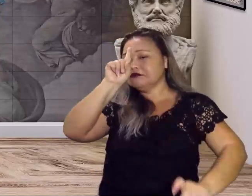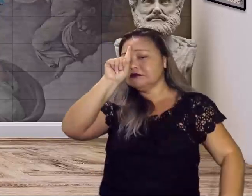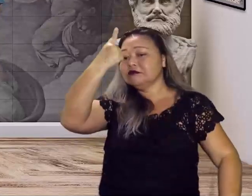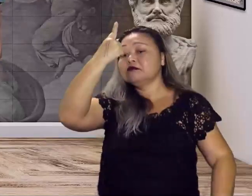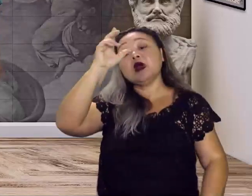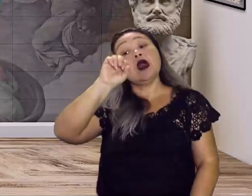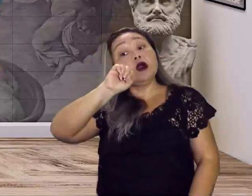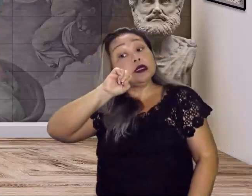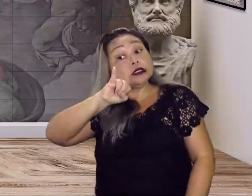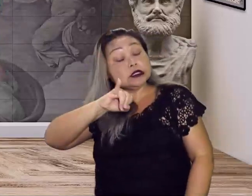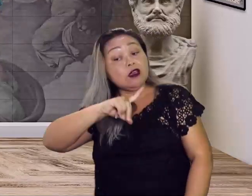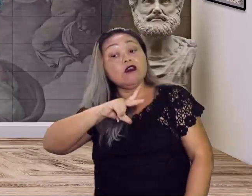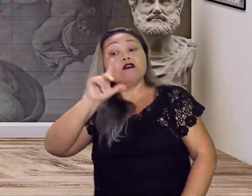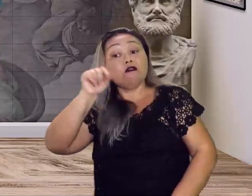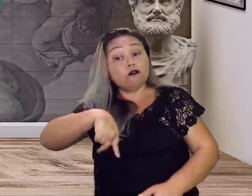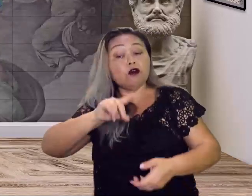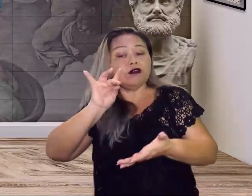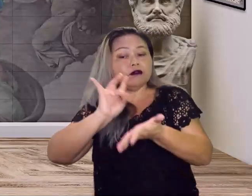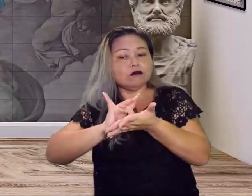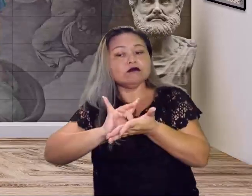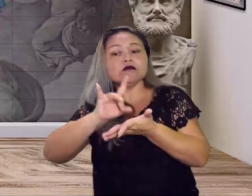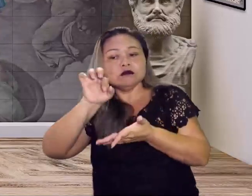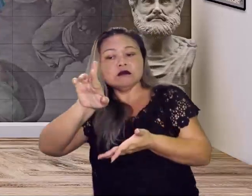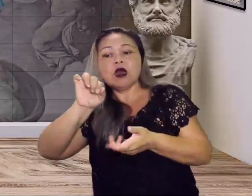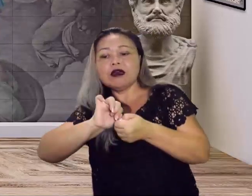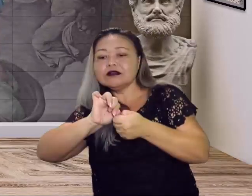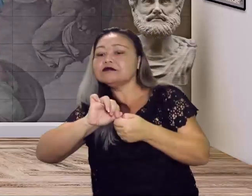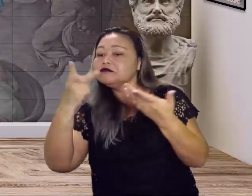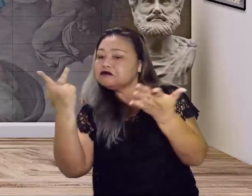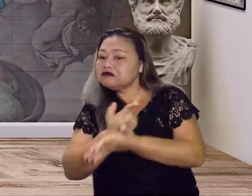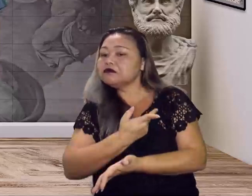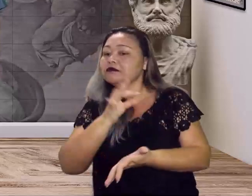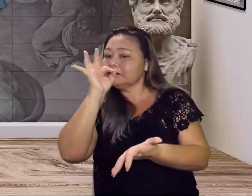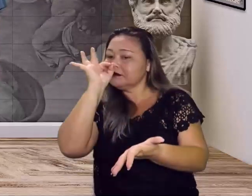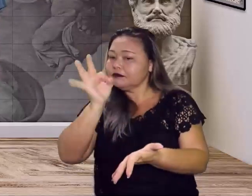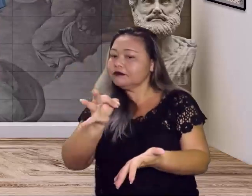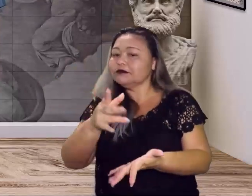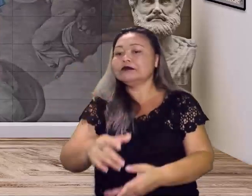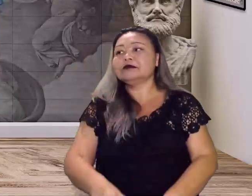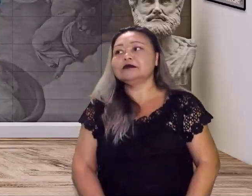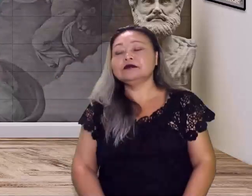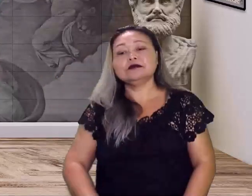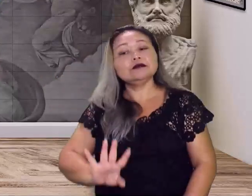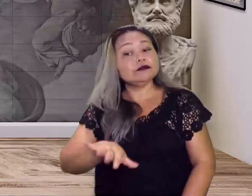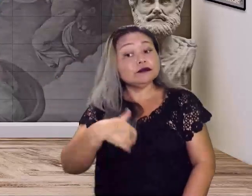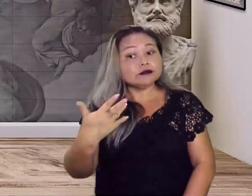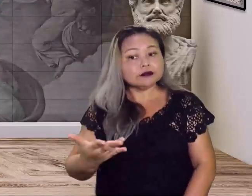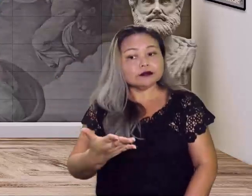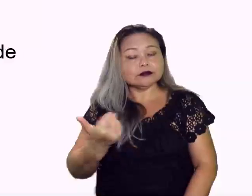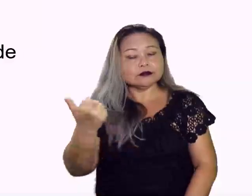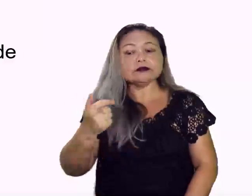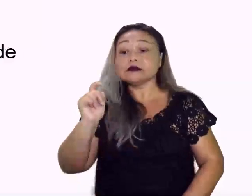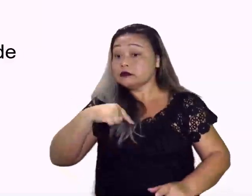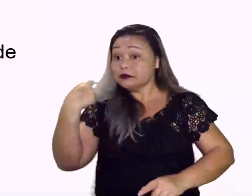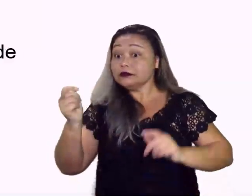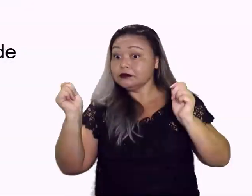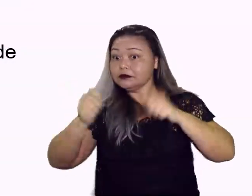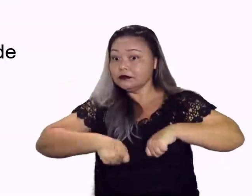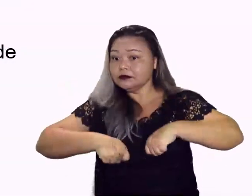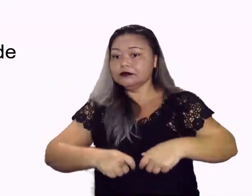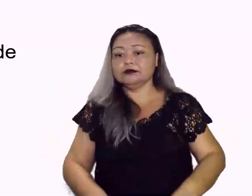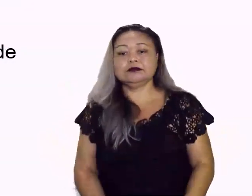for verdadeiro, filosofia, né? Uma razão dos fatos acontecidos. Então vamos lá? Somos capazes